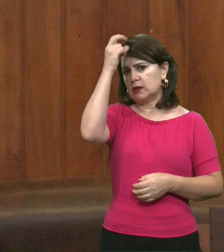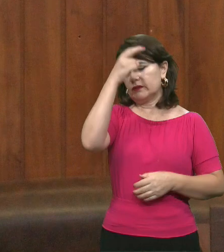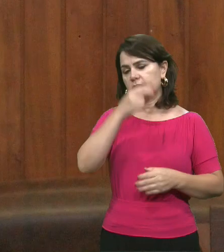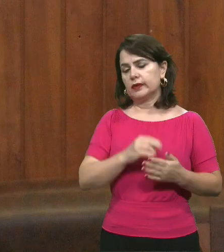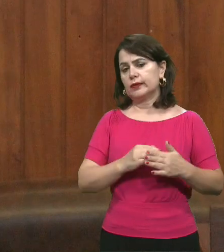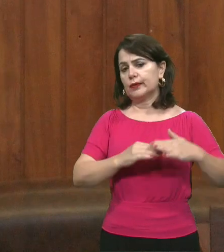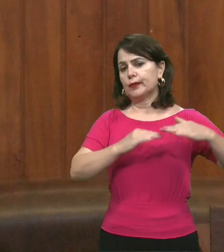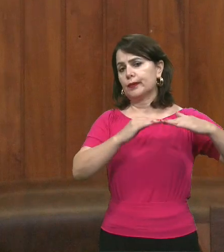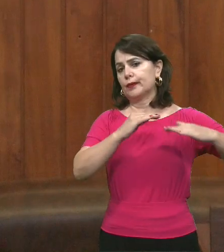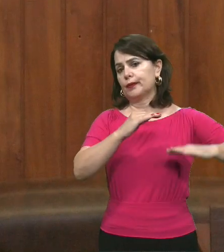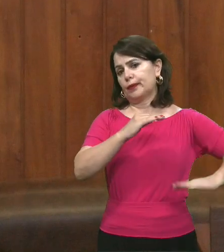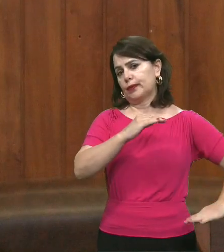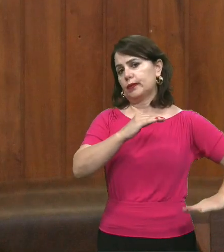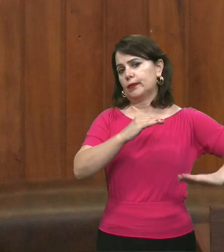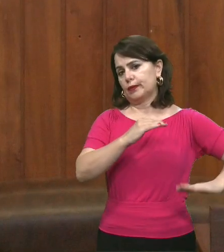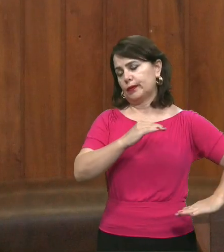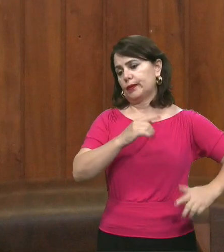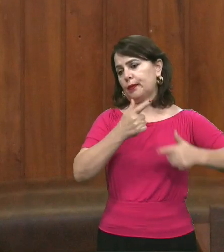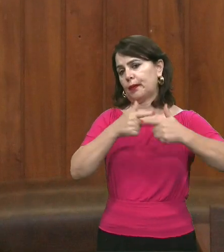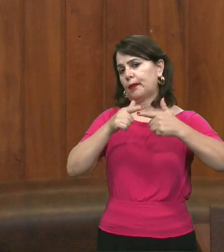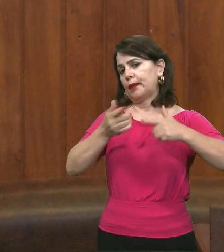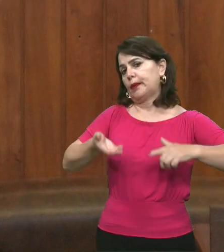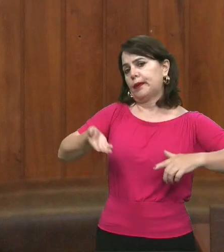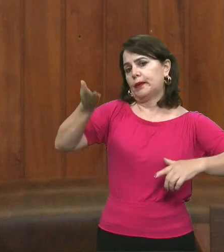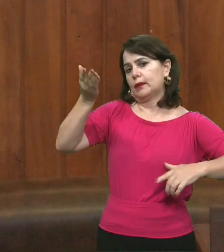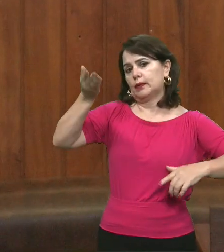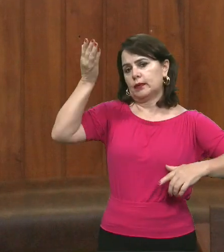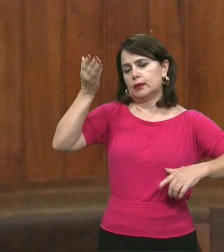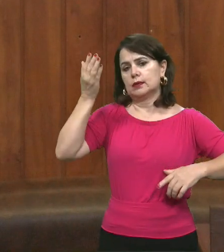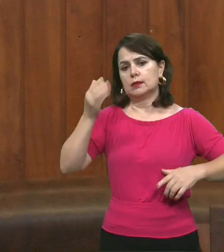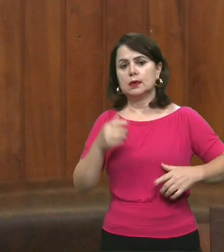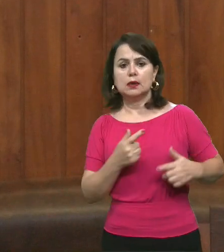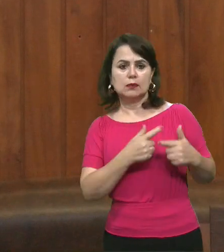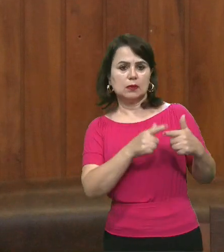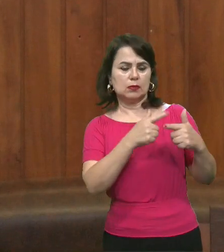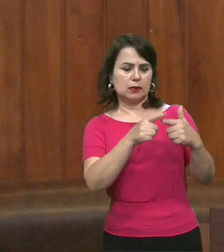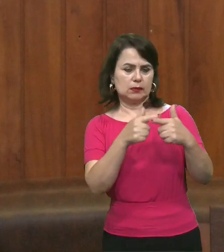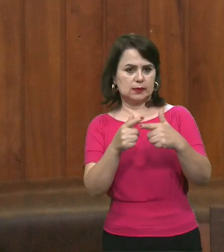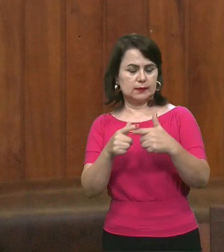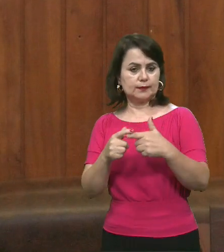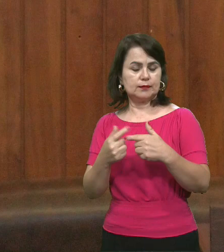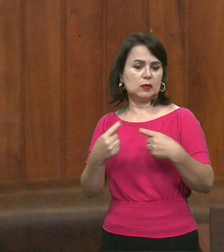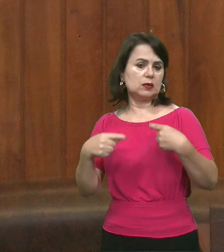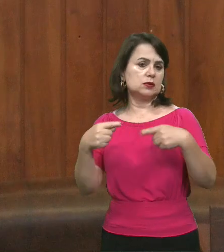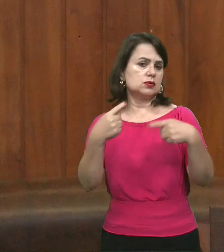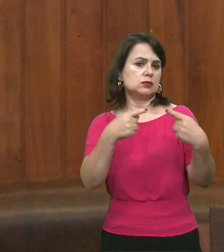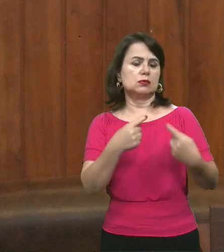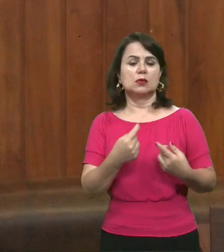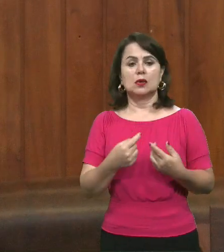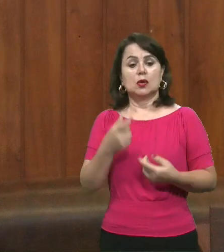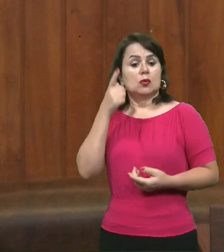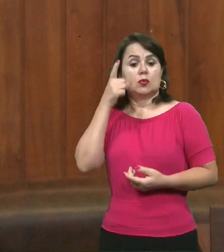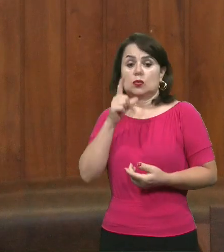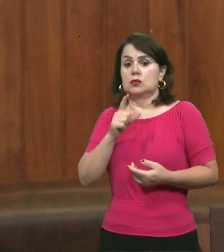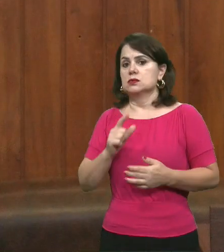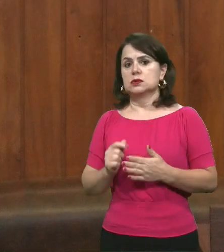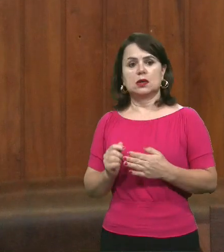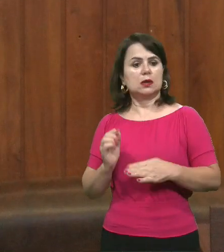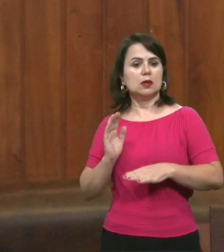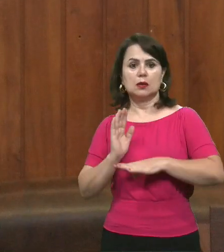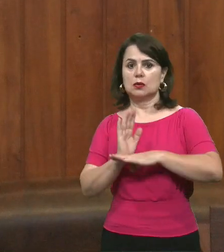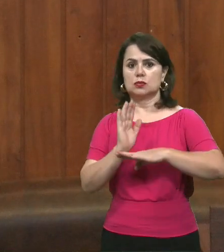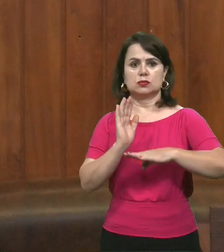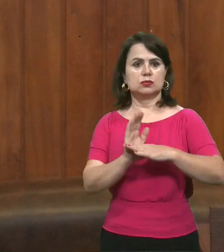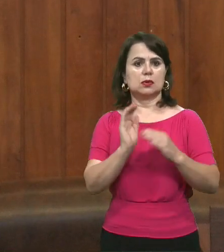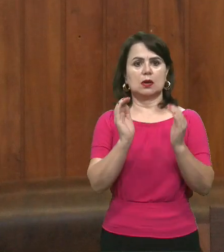abaixo dos problemas políticos, dos problemas partidários. Ele não consegue colocar a PAI, a CC e o